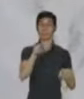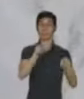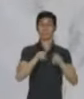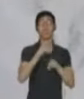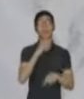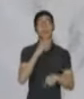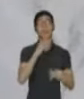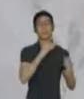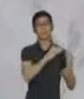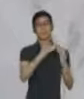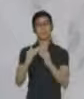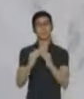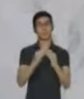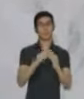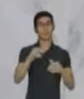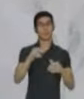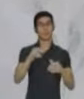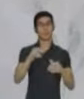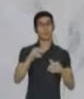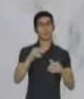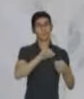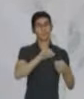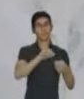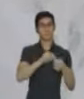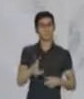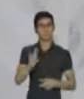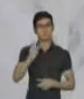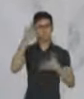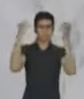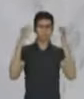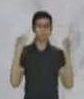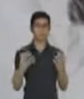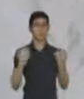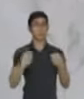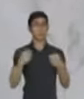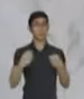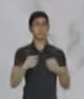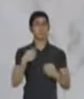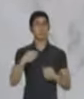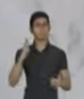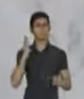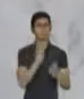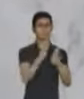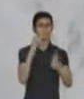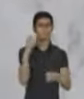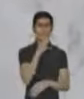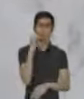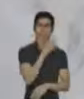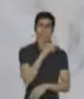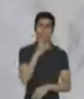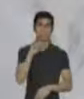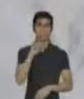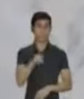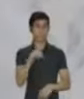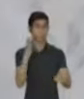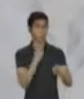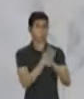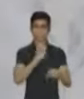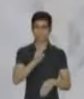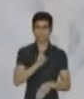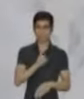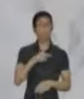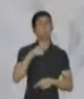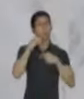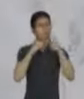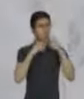franco se os autores não foram descobertos mais rápido possível vai pairar dúvidas sobre toda a sociedade brasileira ea comunidade internacional